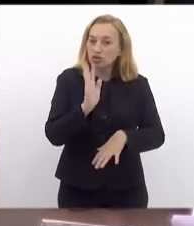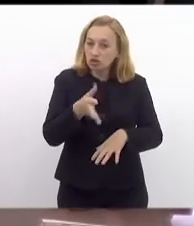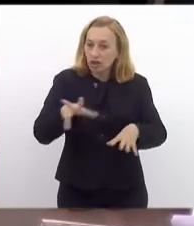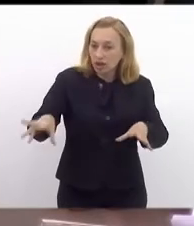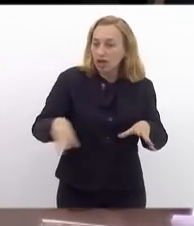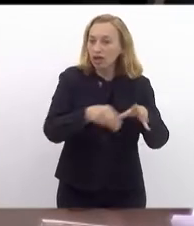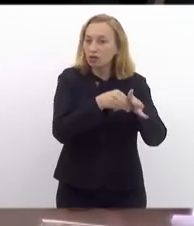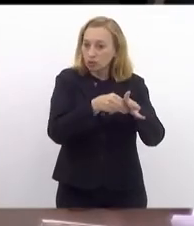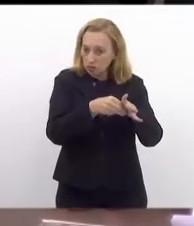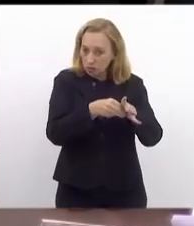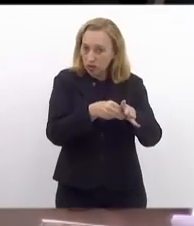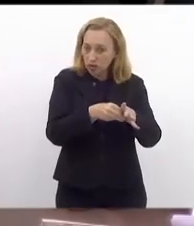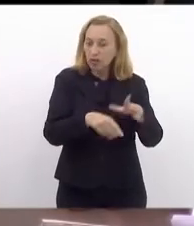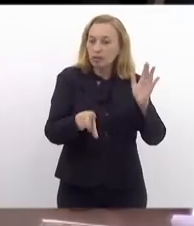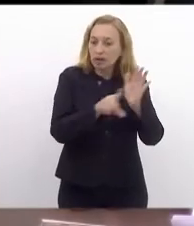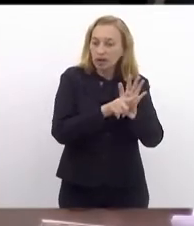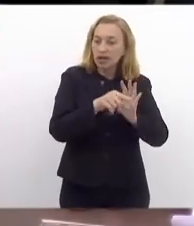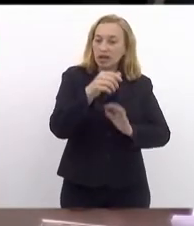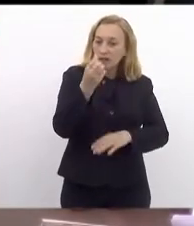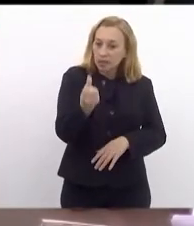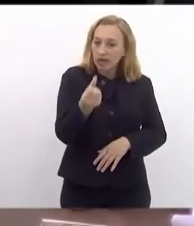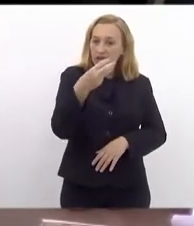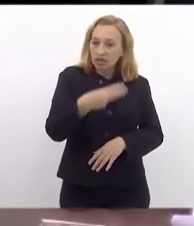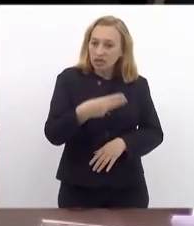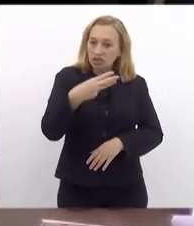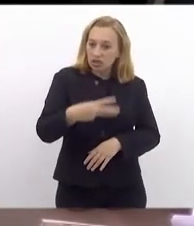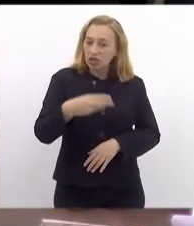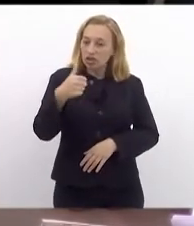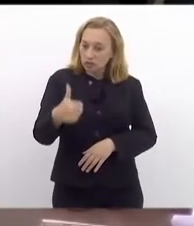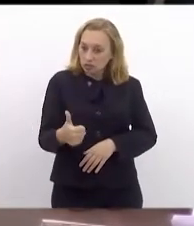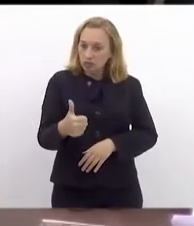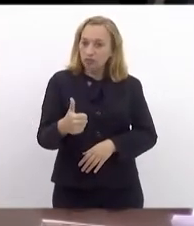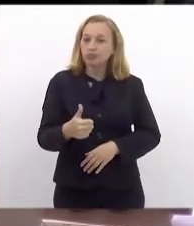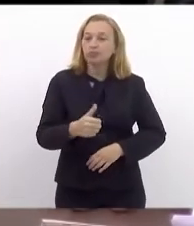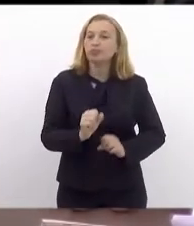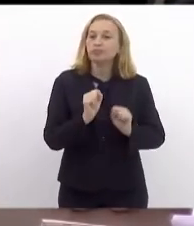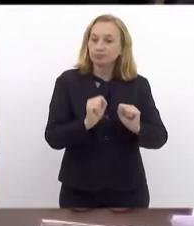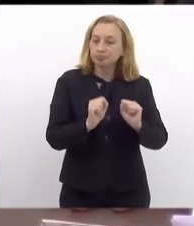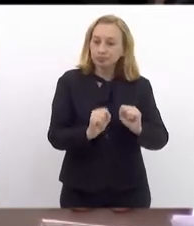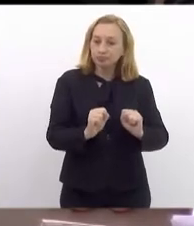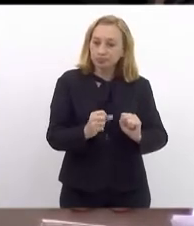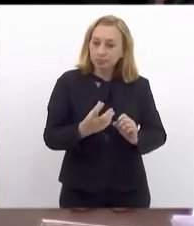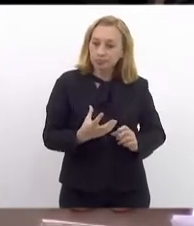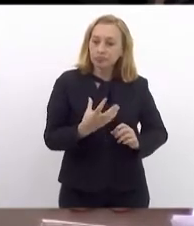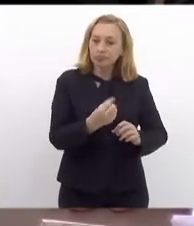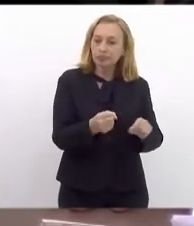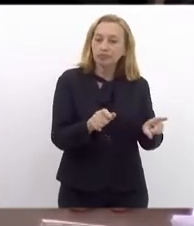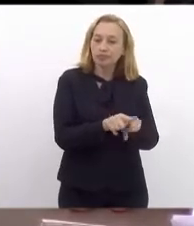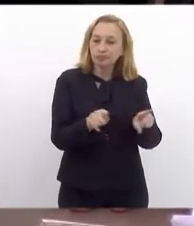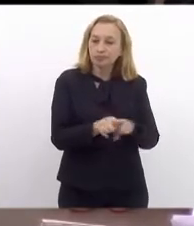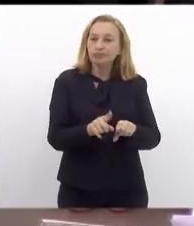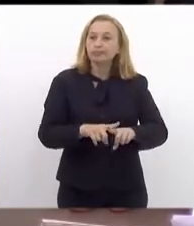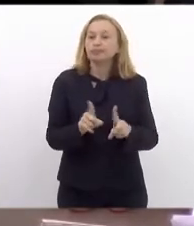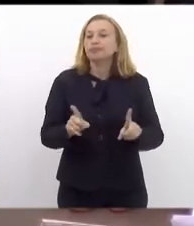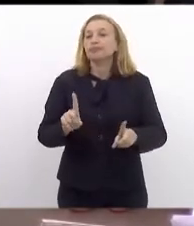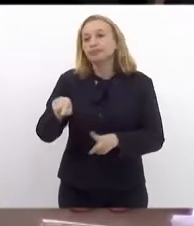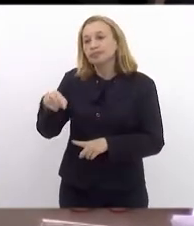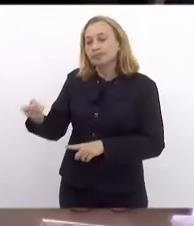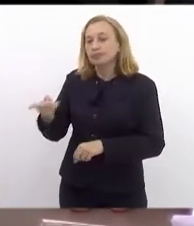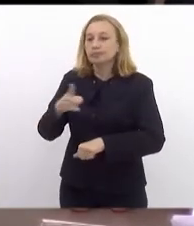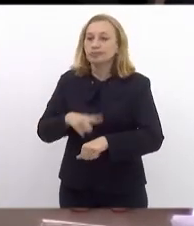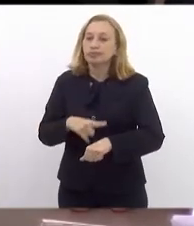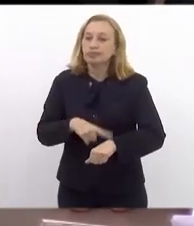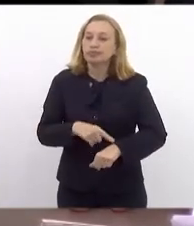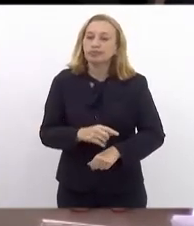abrangido pelos efeitos da Alemanha 331 os contribuintes que lá se encontram podem usufruir da mesma mas a gente por outro